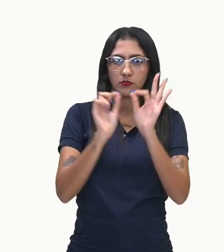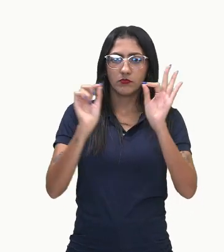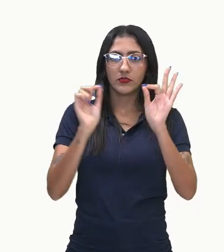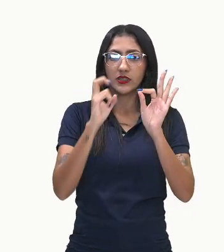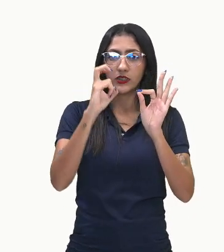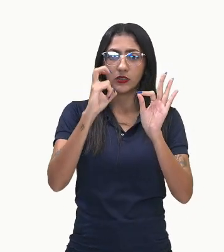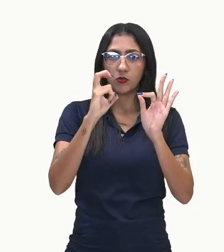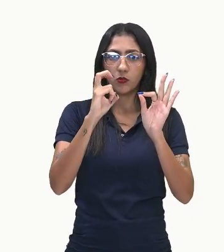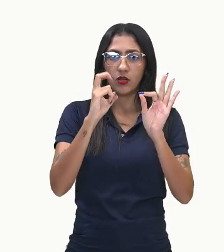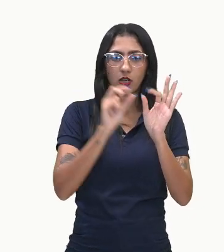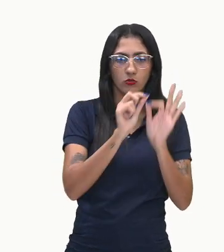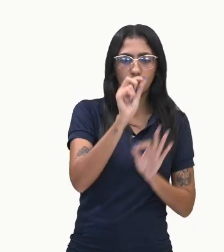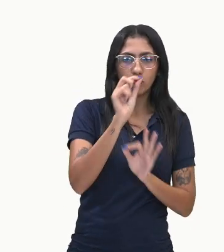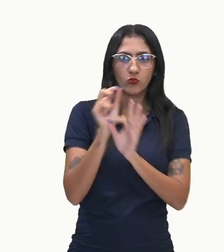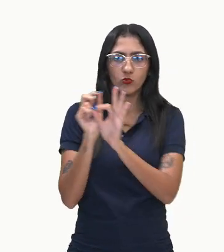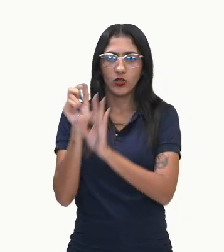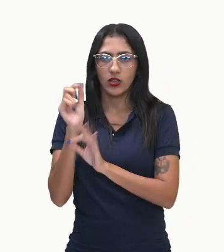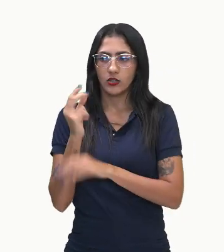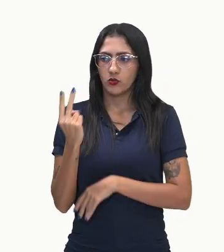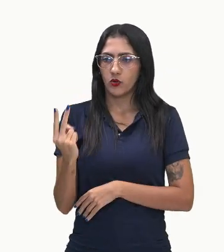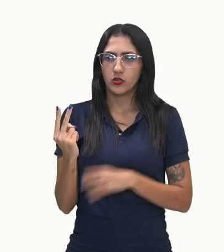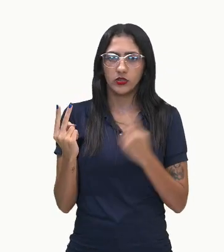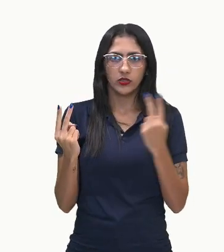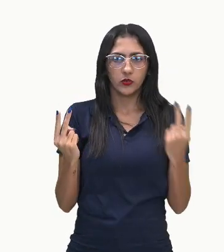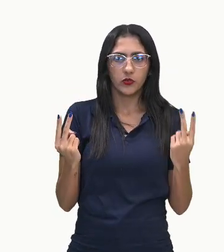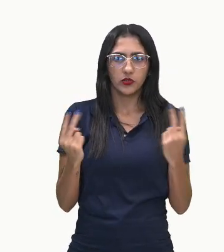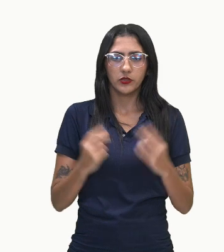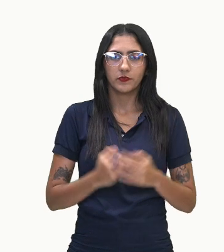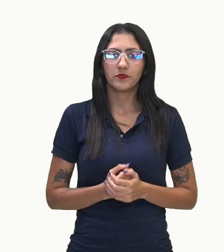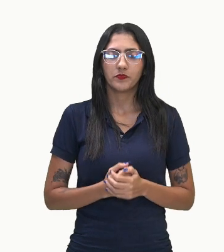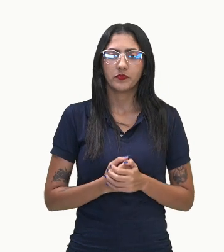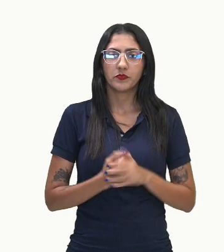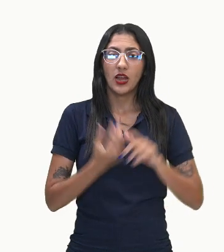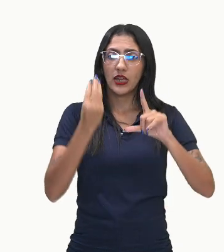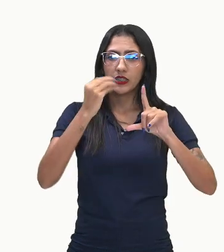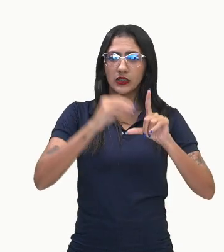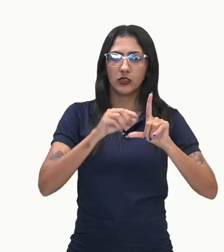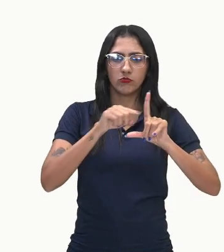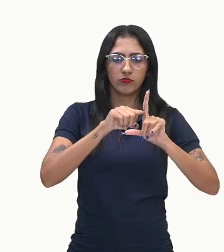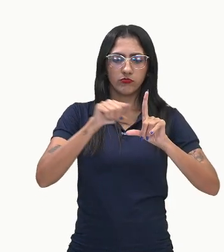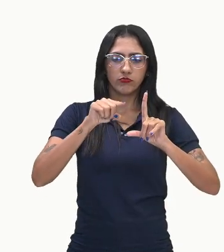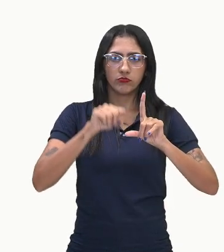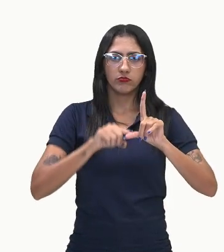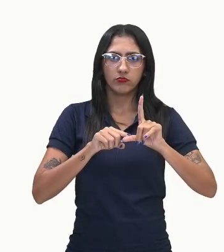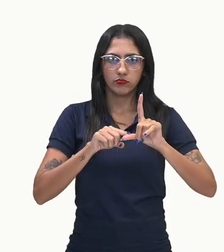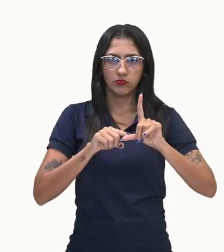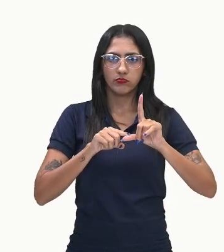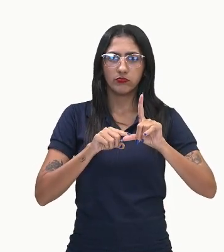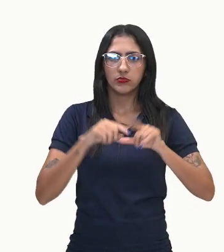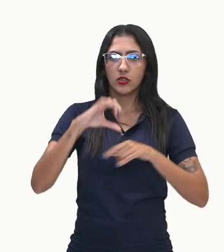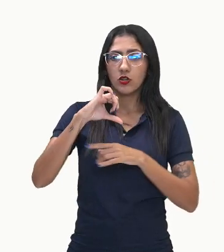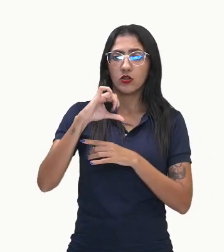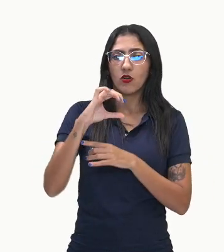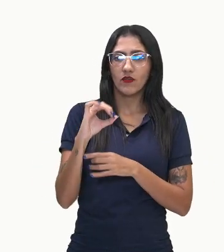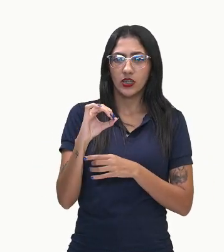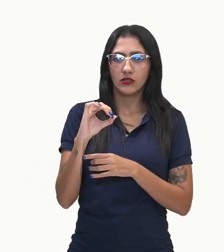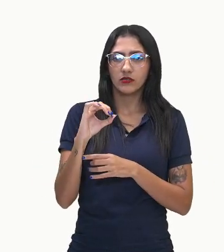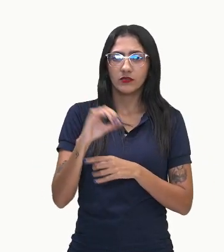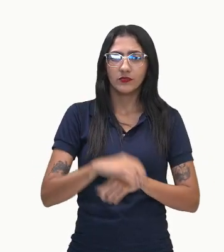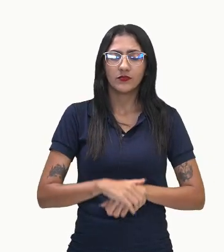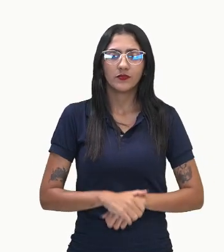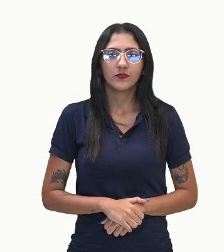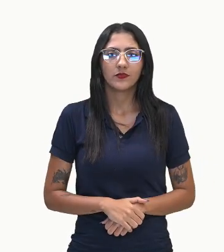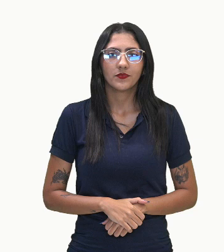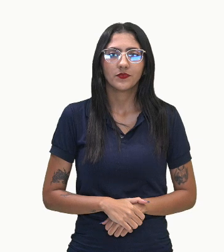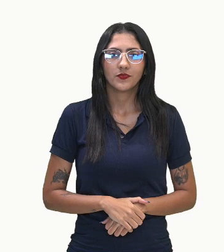também irá medir 2. E os ângulos internos são formados por ângulos de 90 graus.